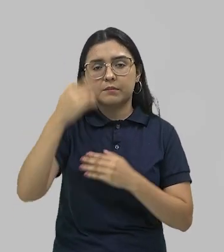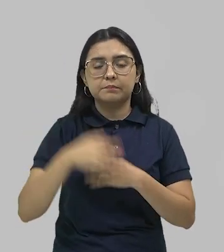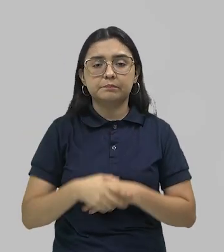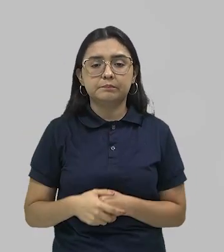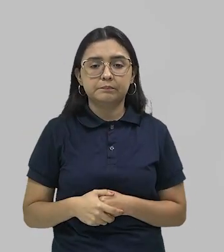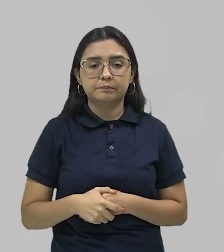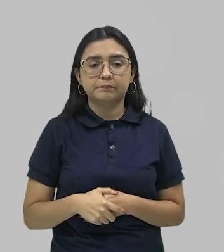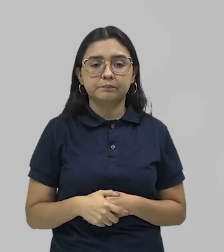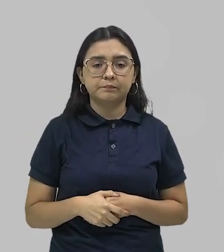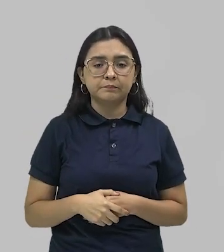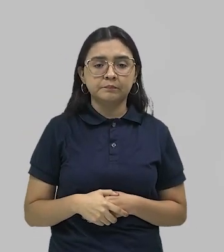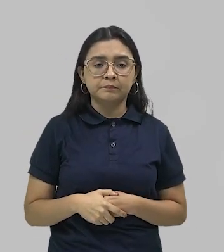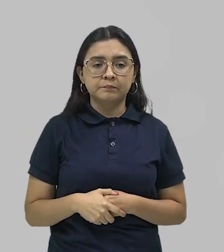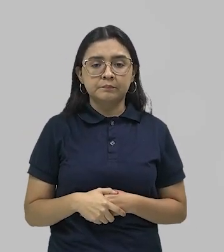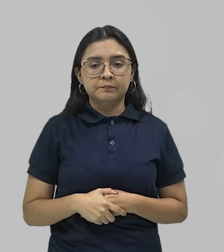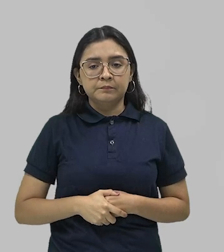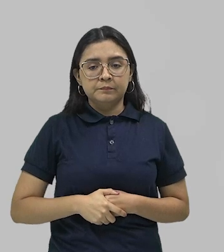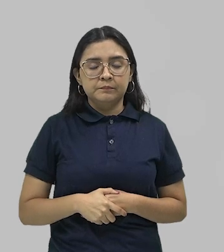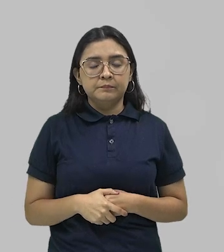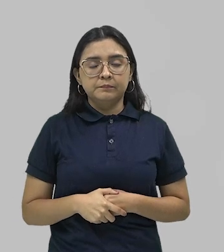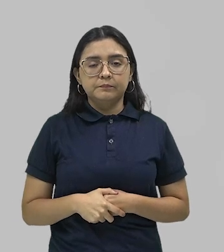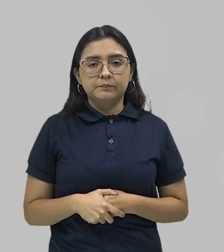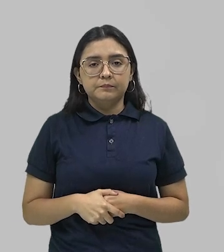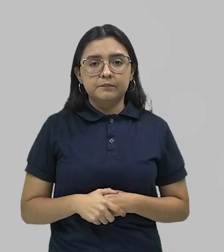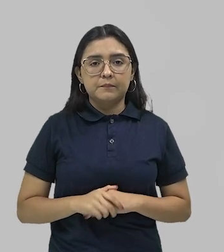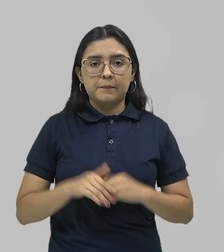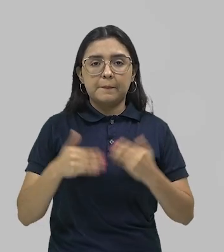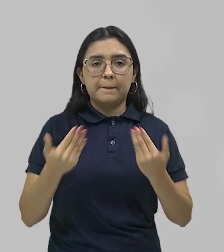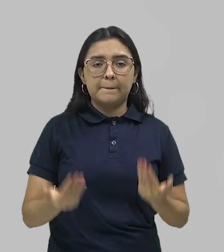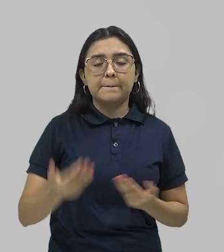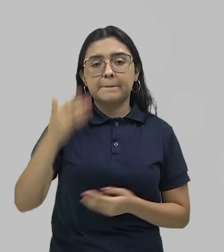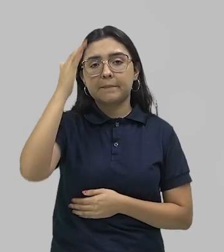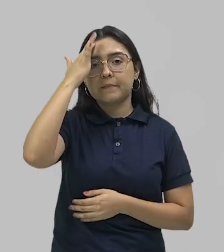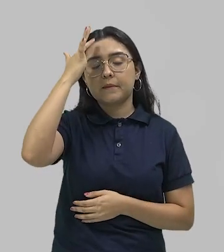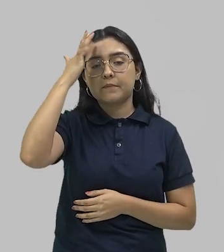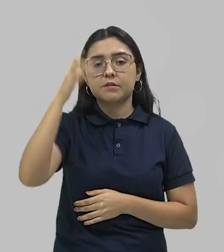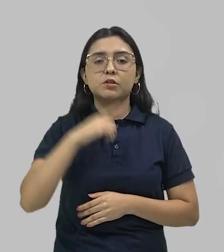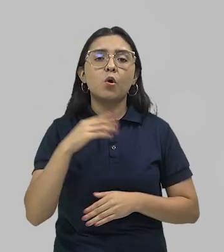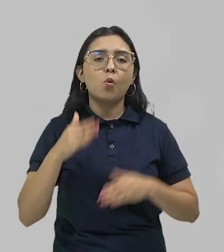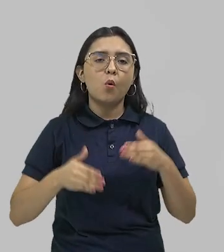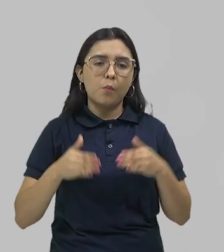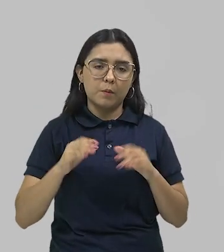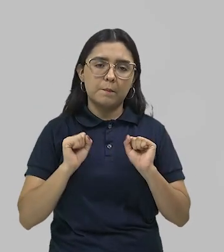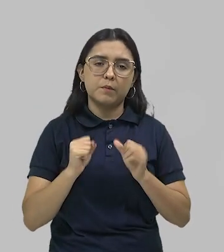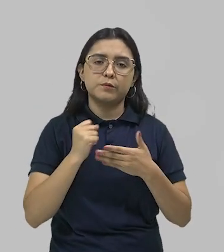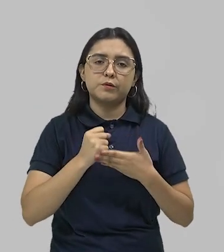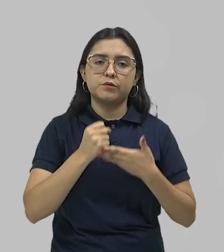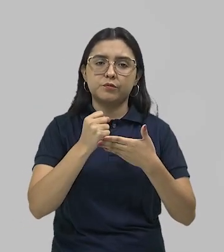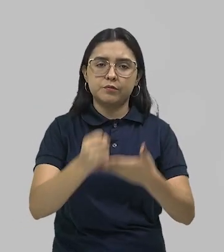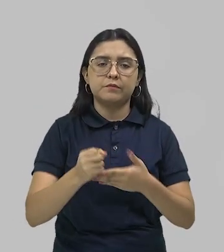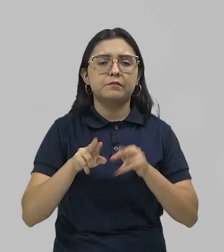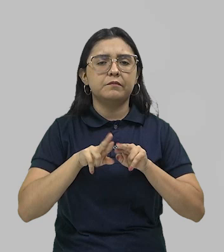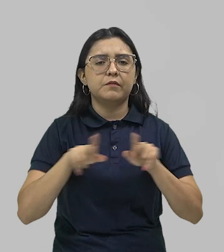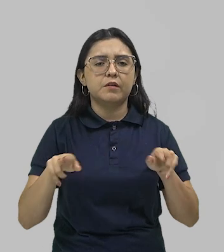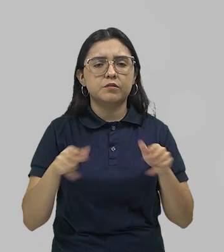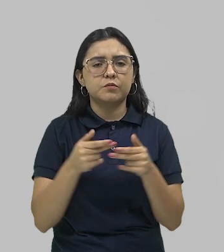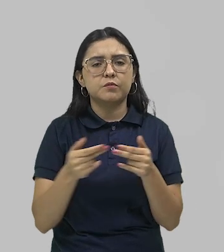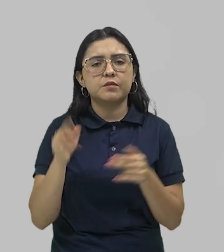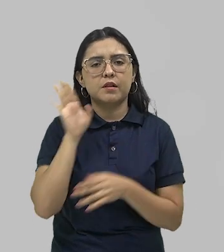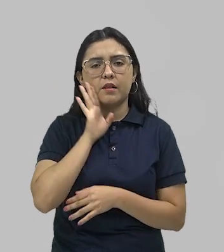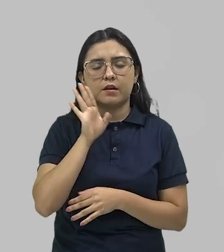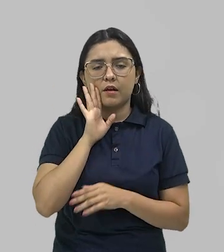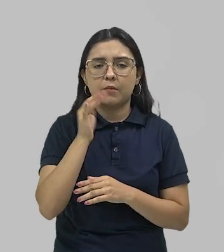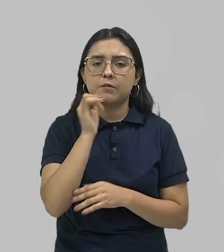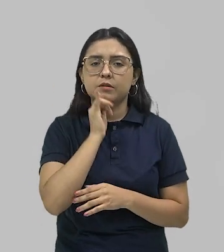pede ali na sequência, vamos pensar sobre isso. Imagine que você tem um robô que pode te ajudar com muitas coisas legais, como